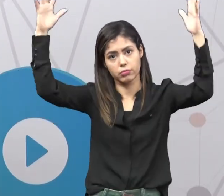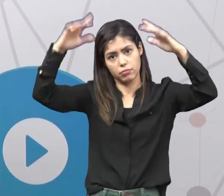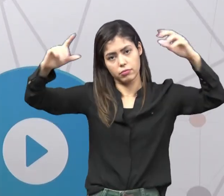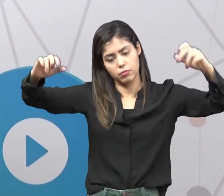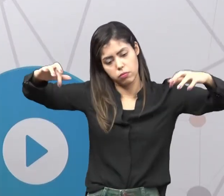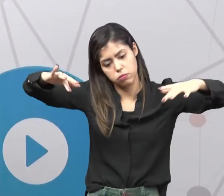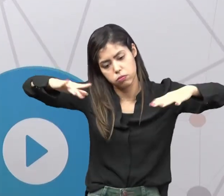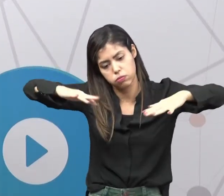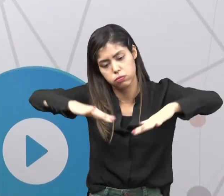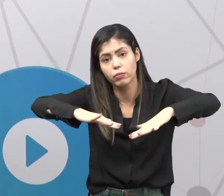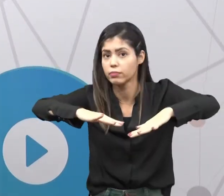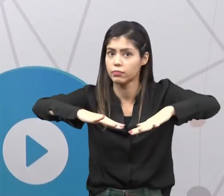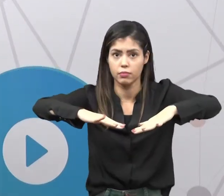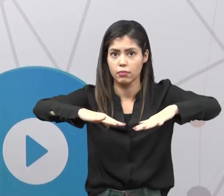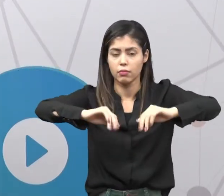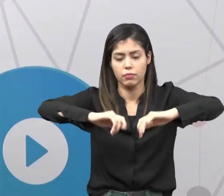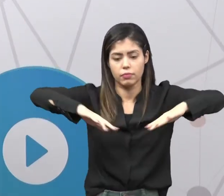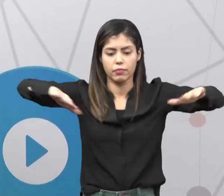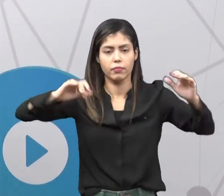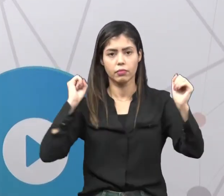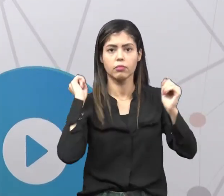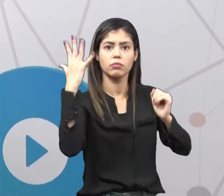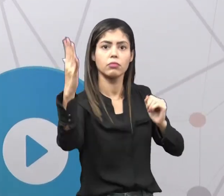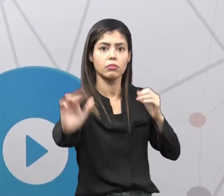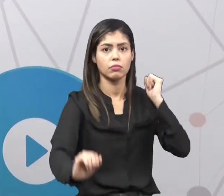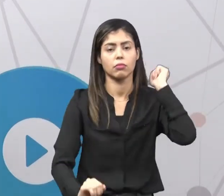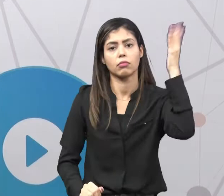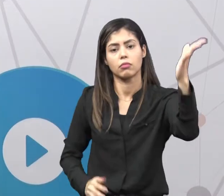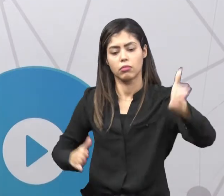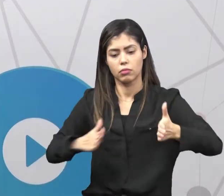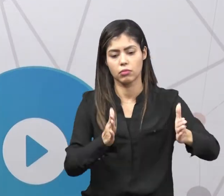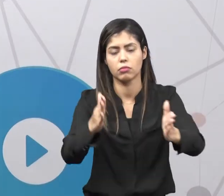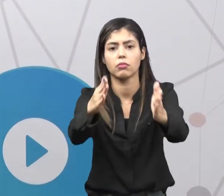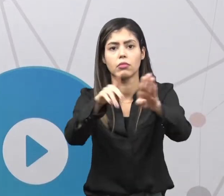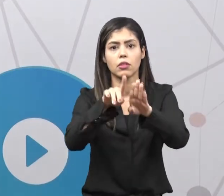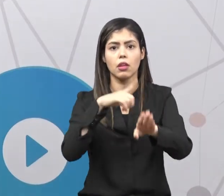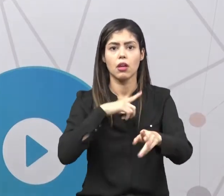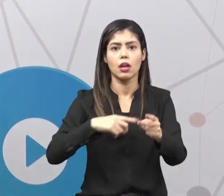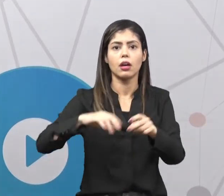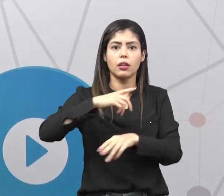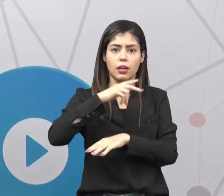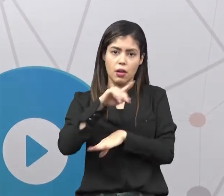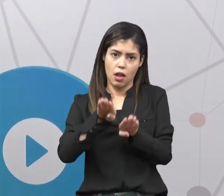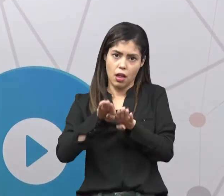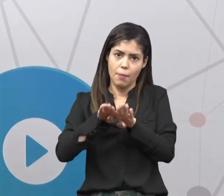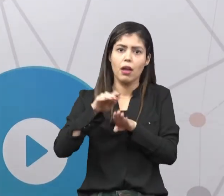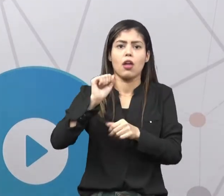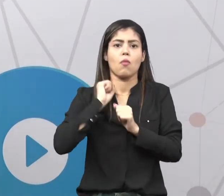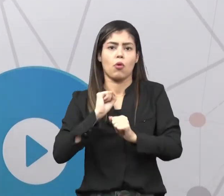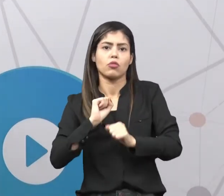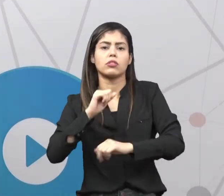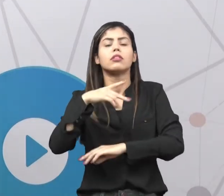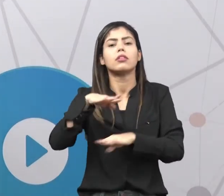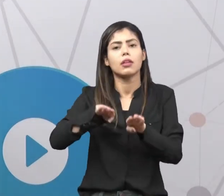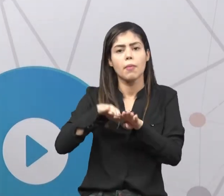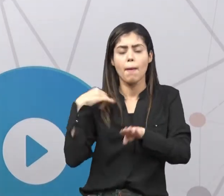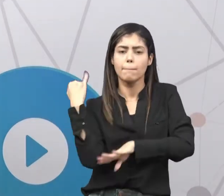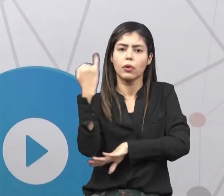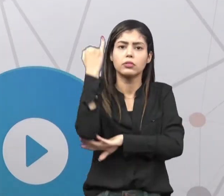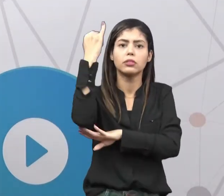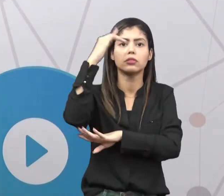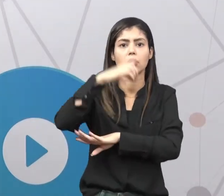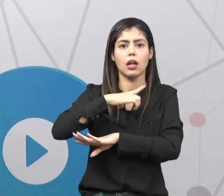matas ciliares servem de proteção, né? Assim também como as matas ciliares servem de proteção de grande